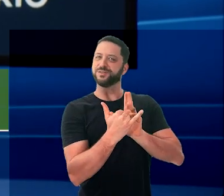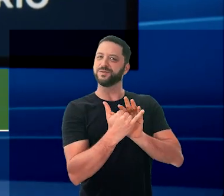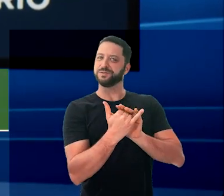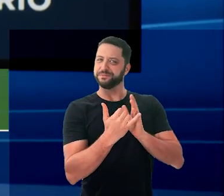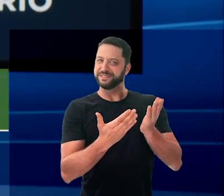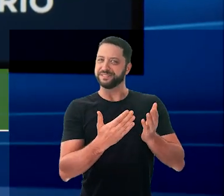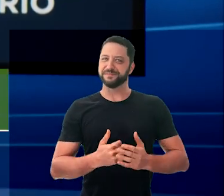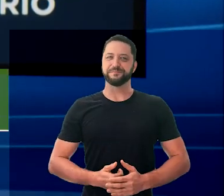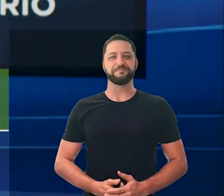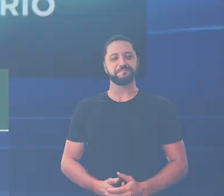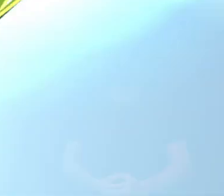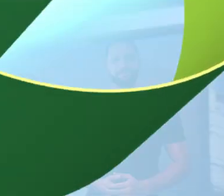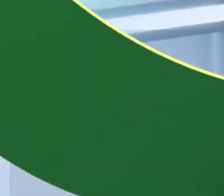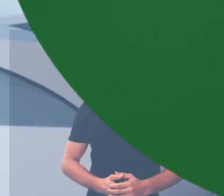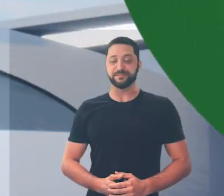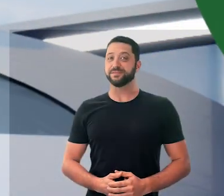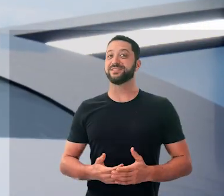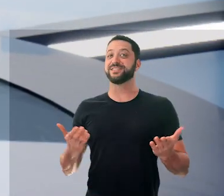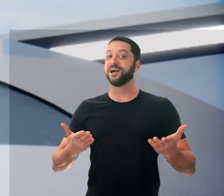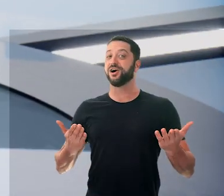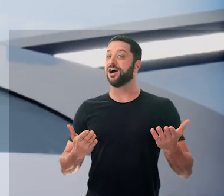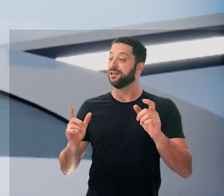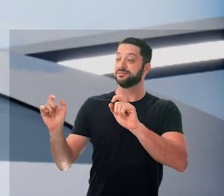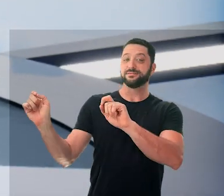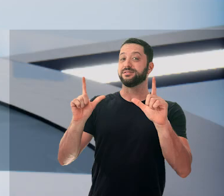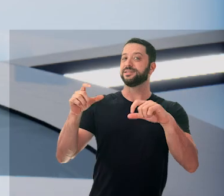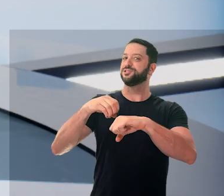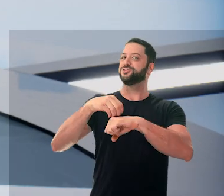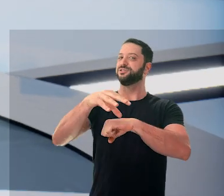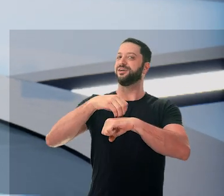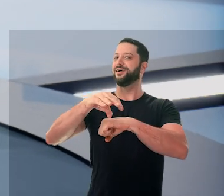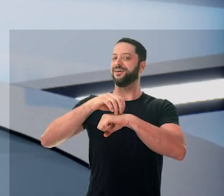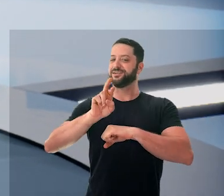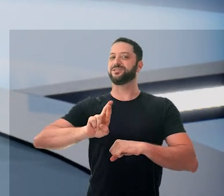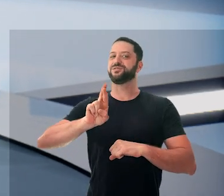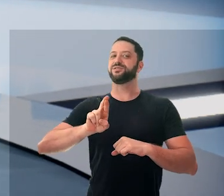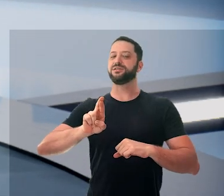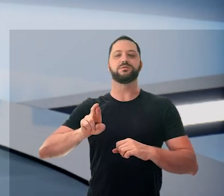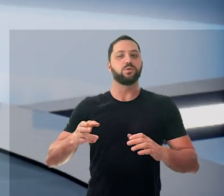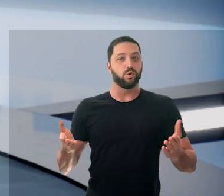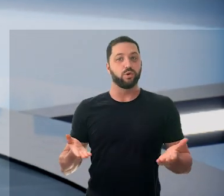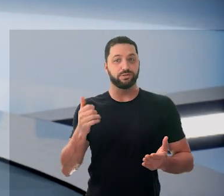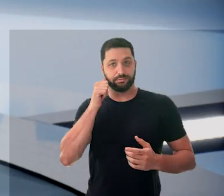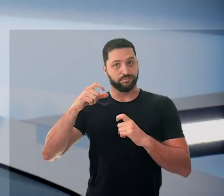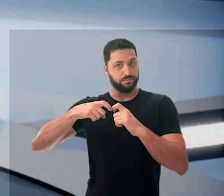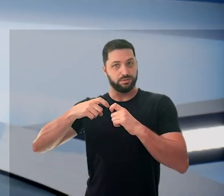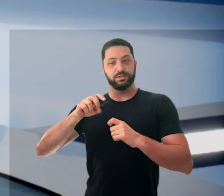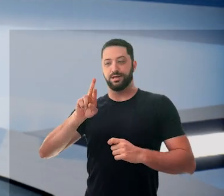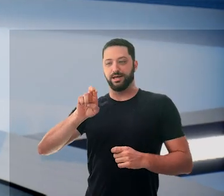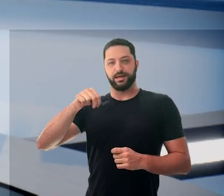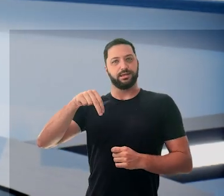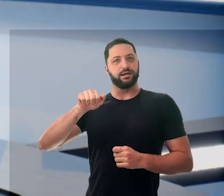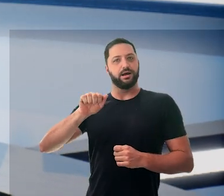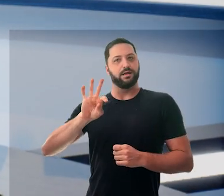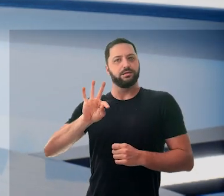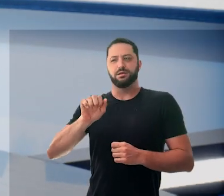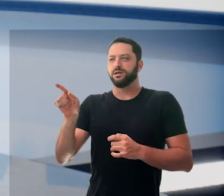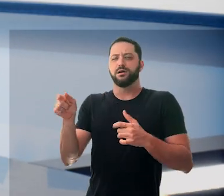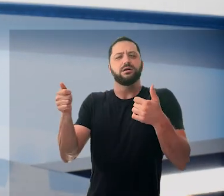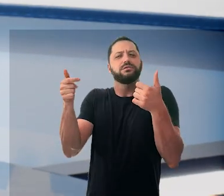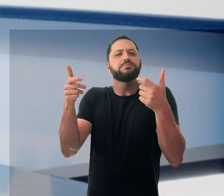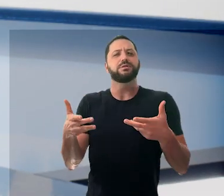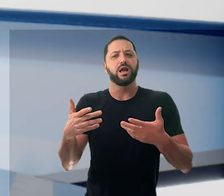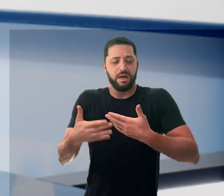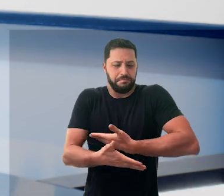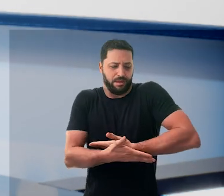canal do YouTube. Chegou o quadro Descomplica Ressoar e hoje... A doutora Renata Kreiser vai falar um pouco